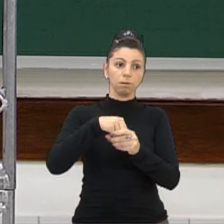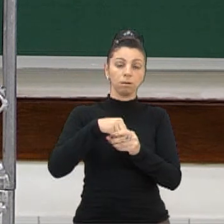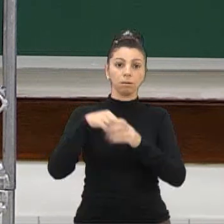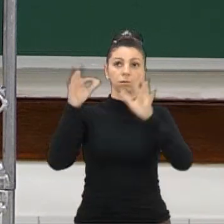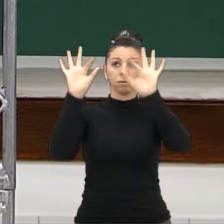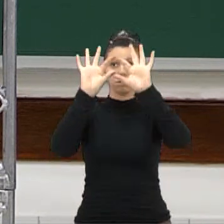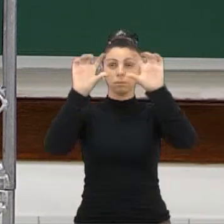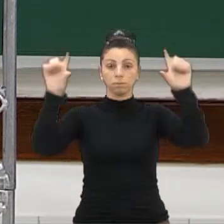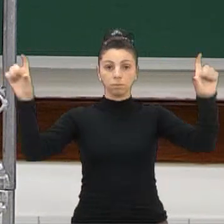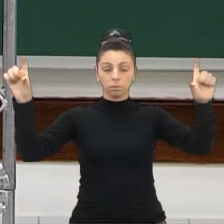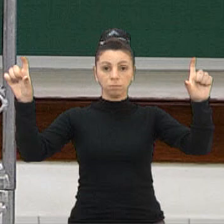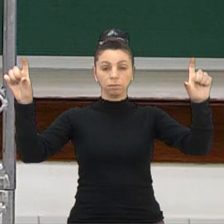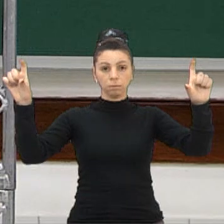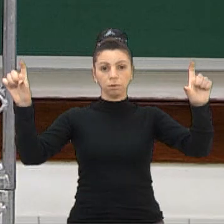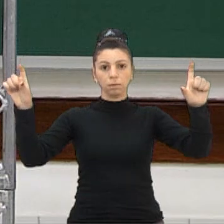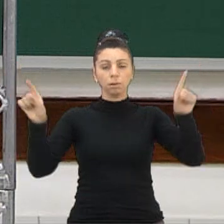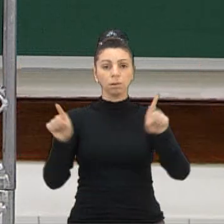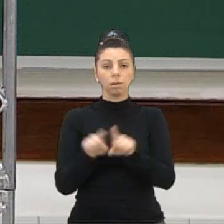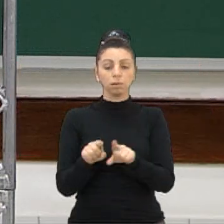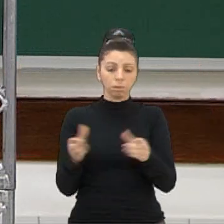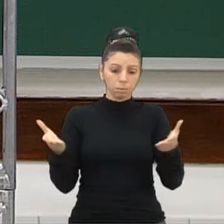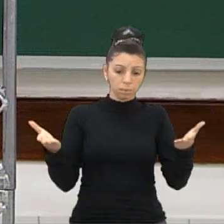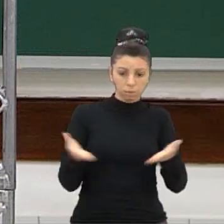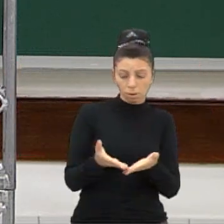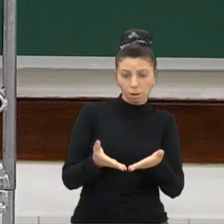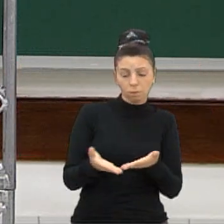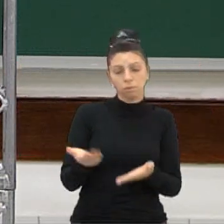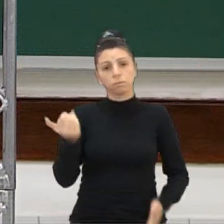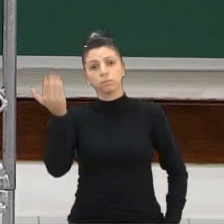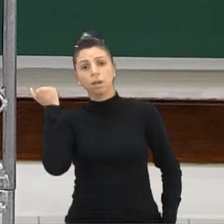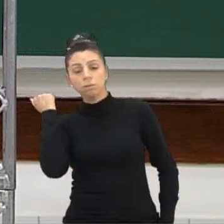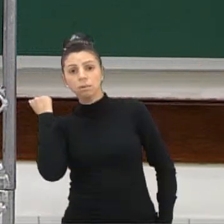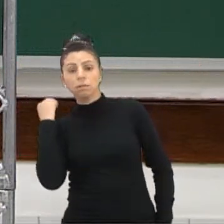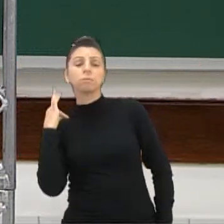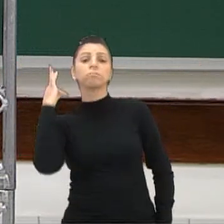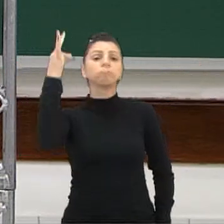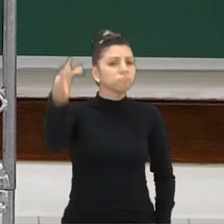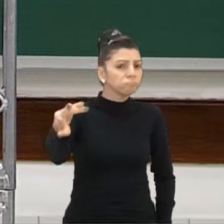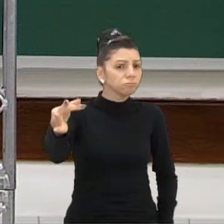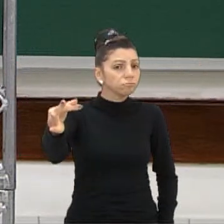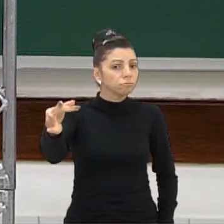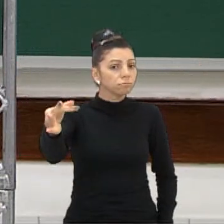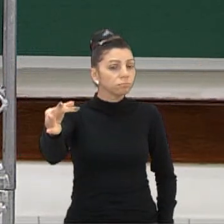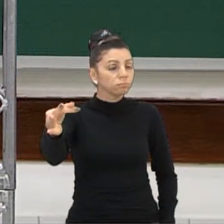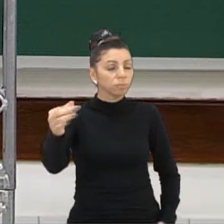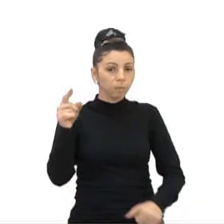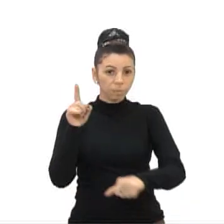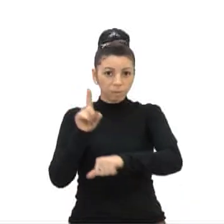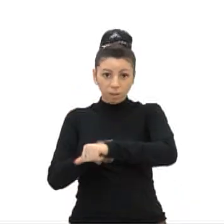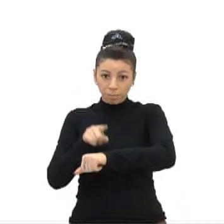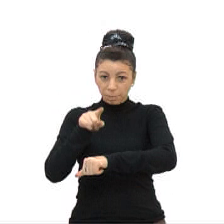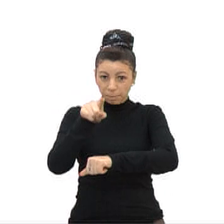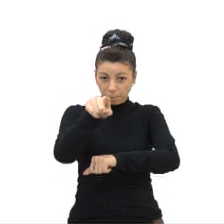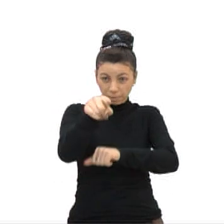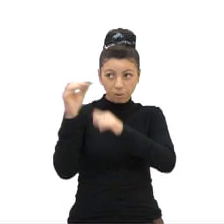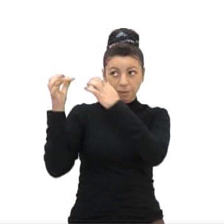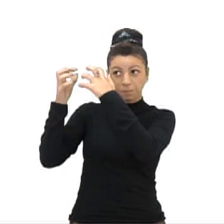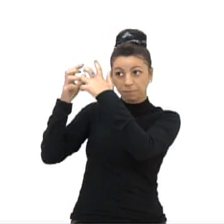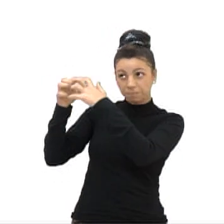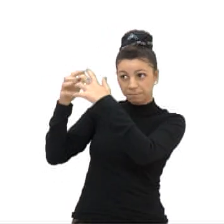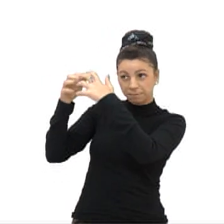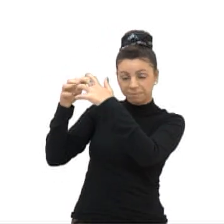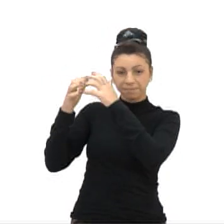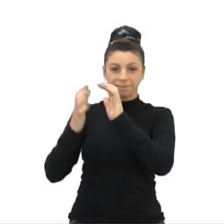nesse enunciado e em qual tempo. Ele está no presente, ele está no passado ou ele está no futuro. Então, mais um tempo para vocês fazerem esse